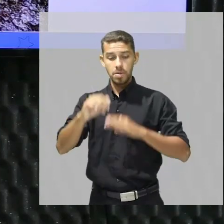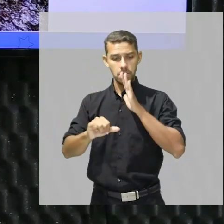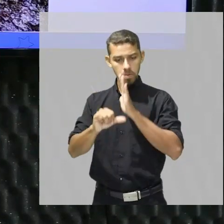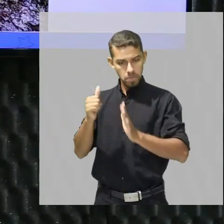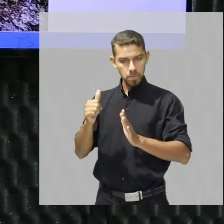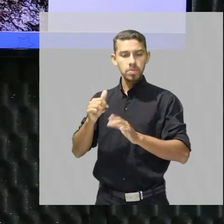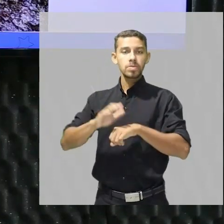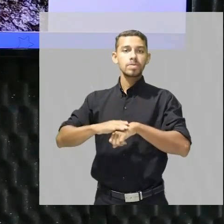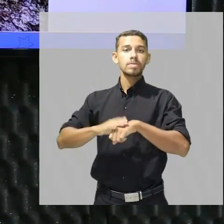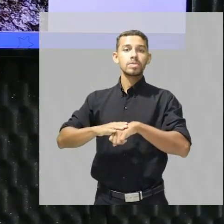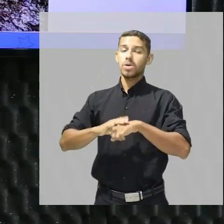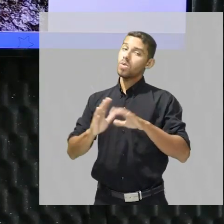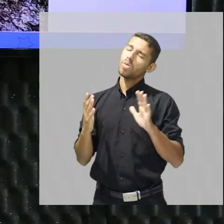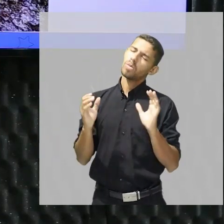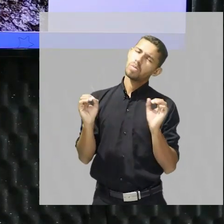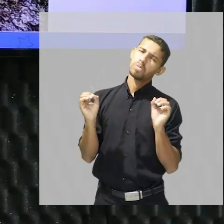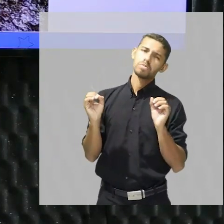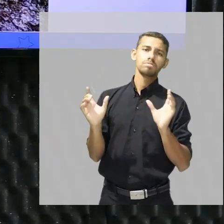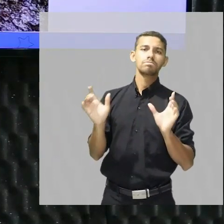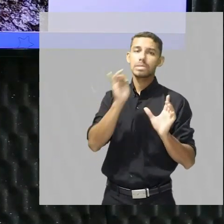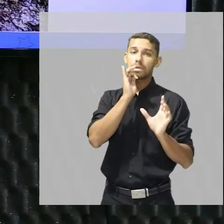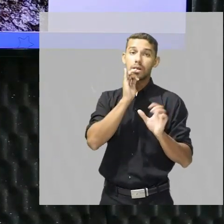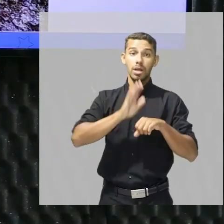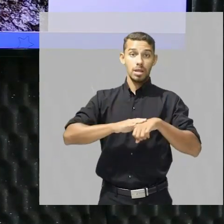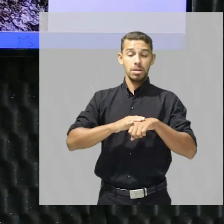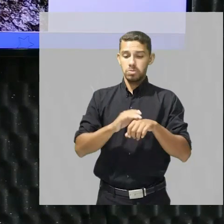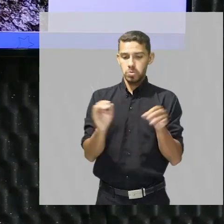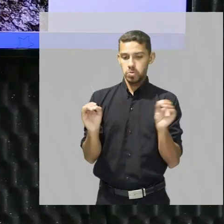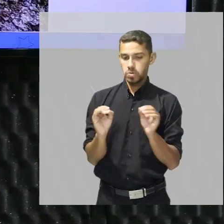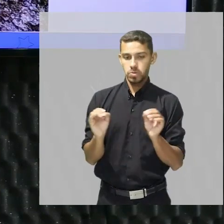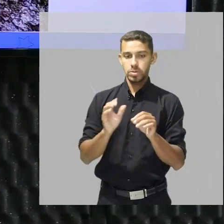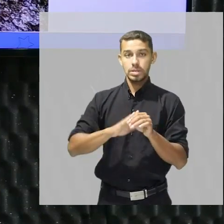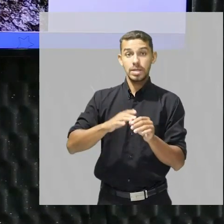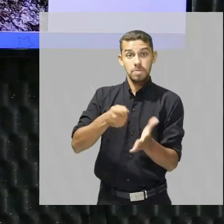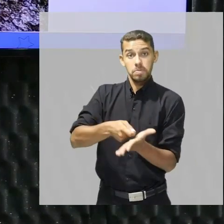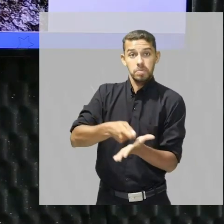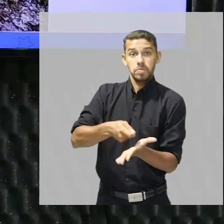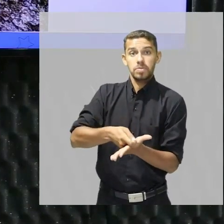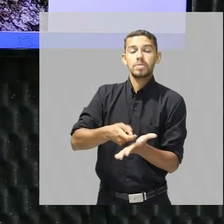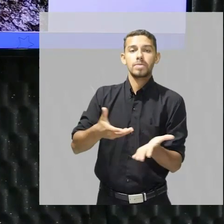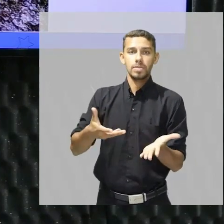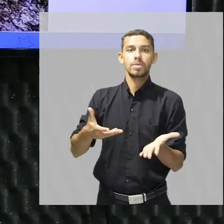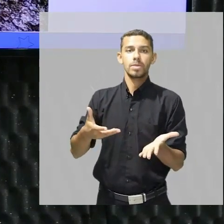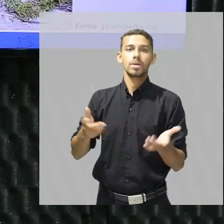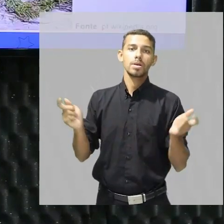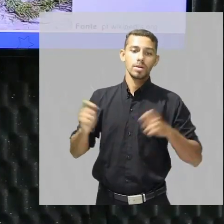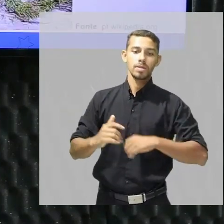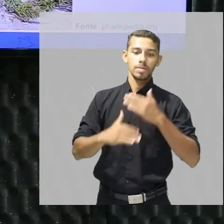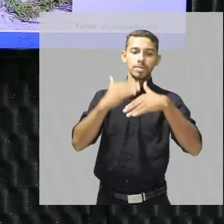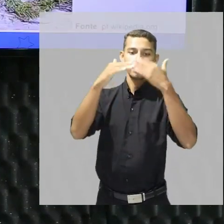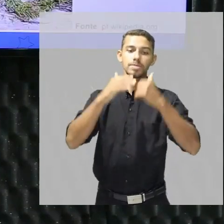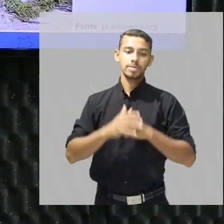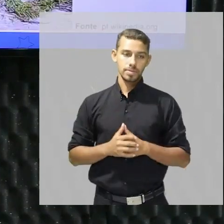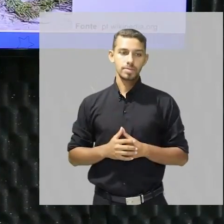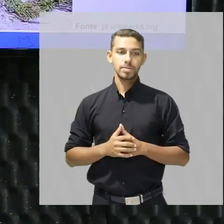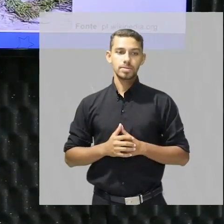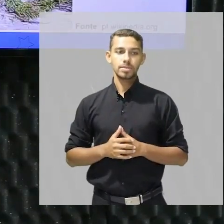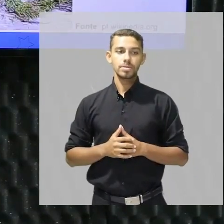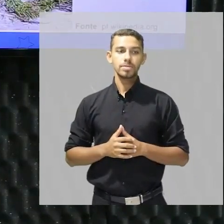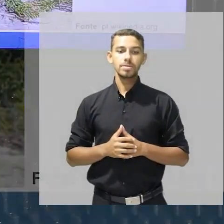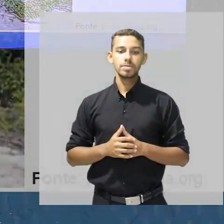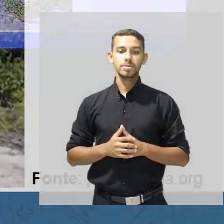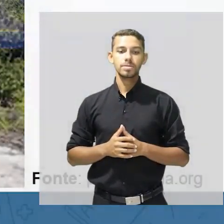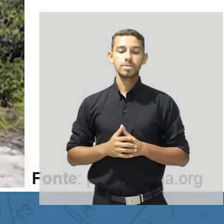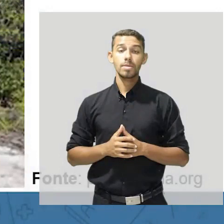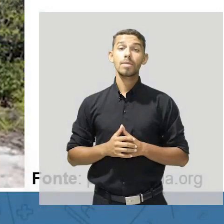não ter tantas necessidades, tanta exigência, na verdade, para que eles possam se desenvolver. E aí,